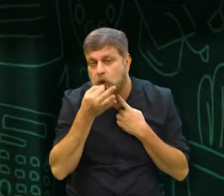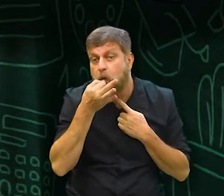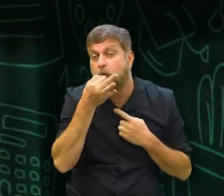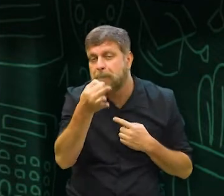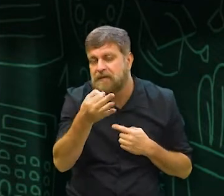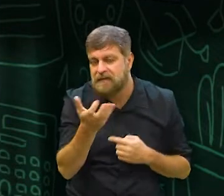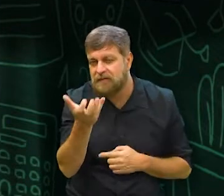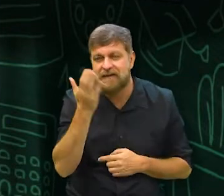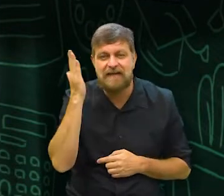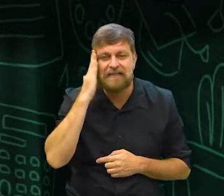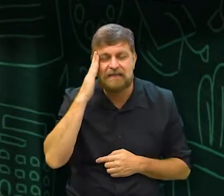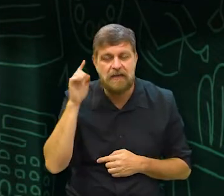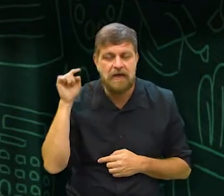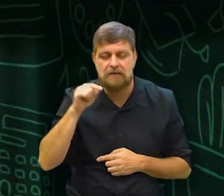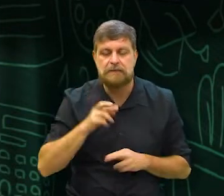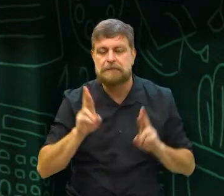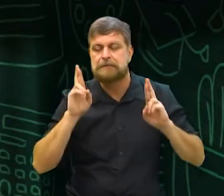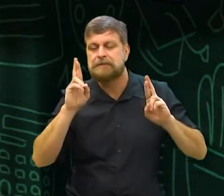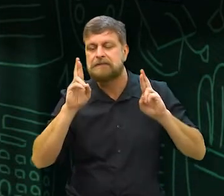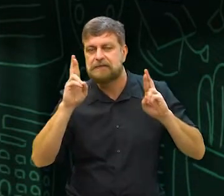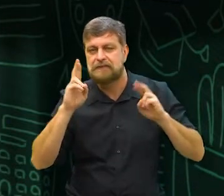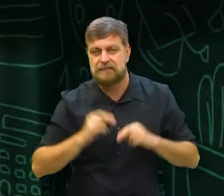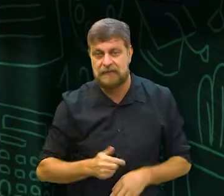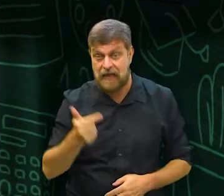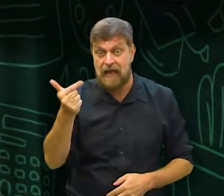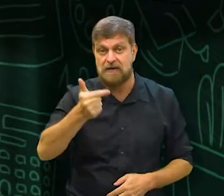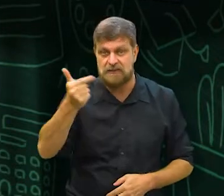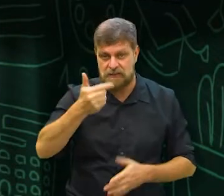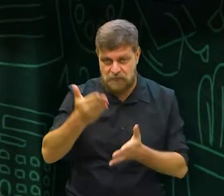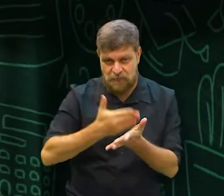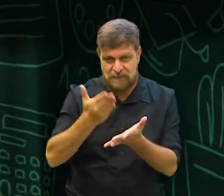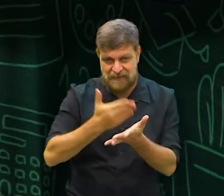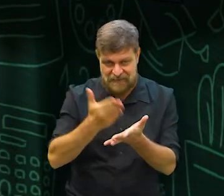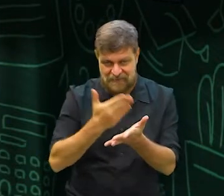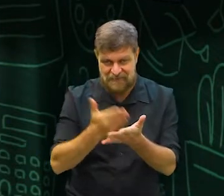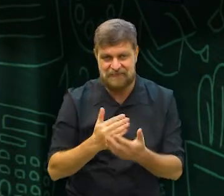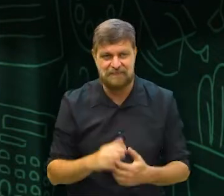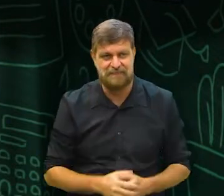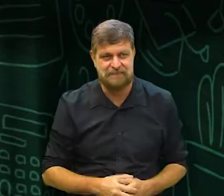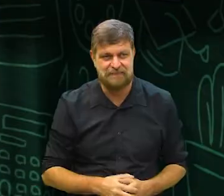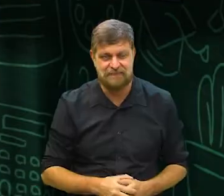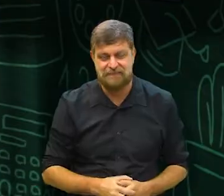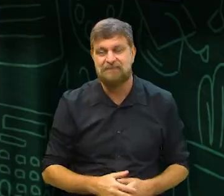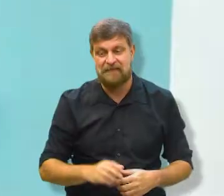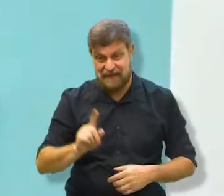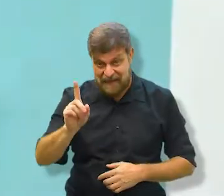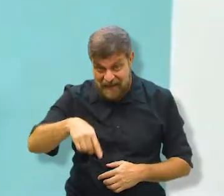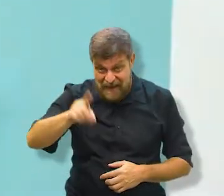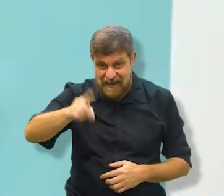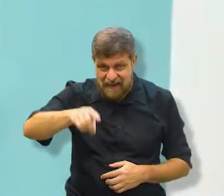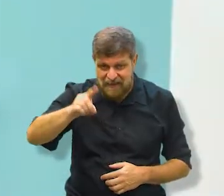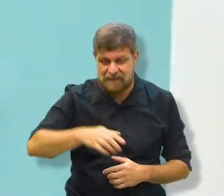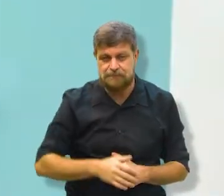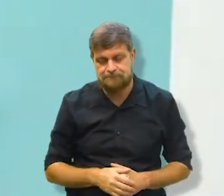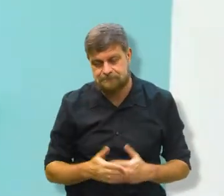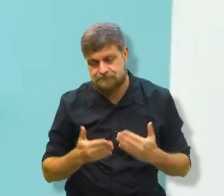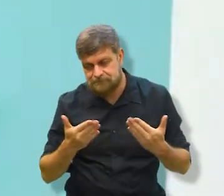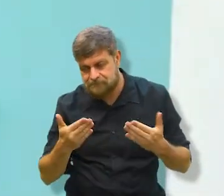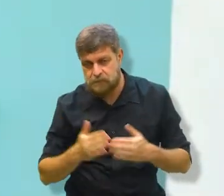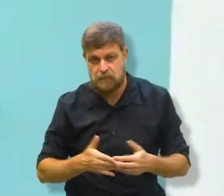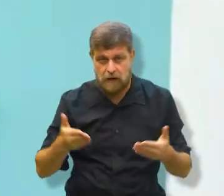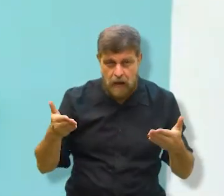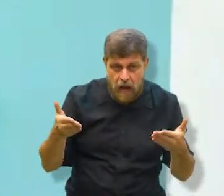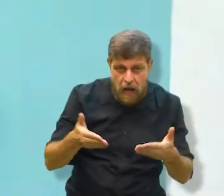pouquinho sobre a sua expectativa para a segunda edição, que está chegando aí, né, Edgar? Isso. Então,